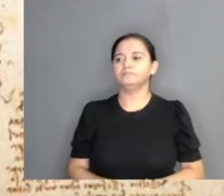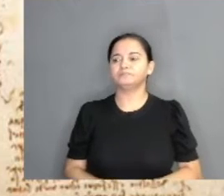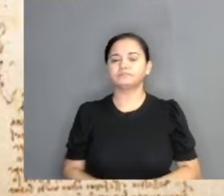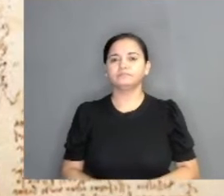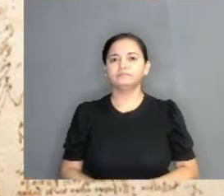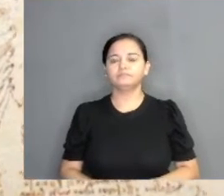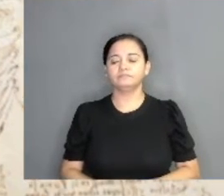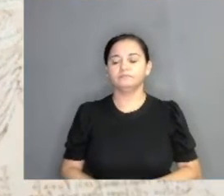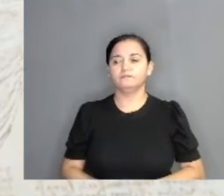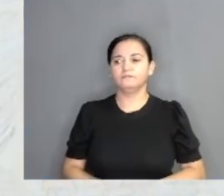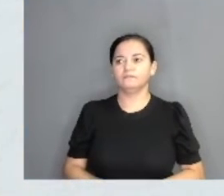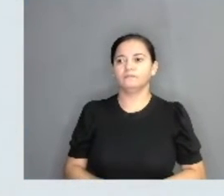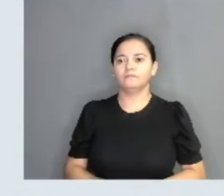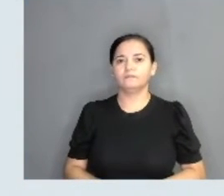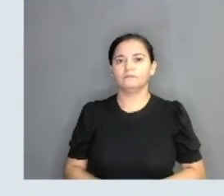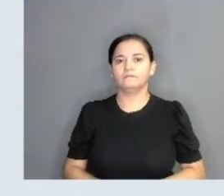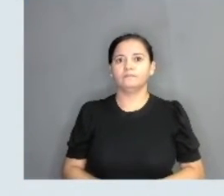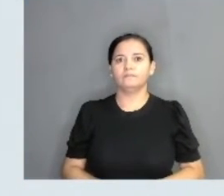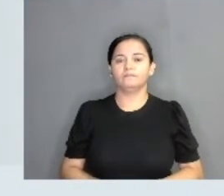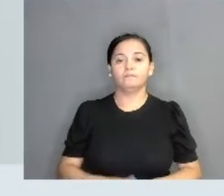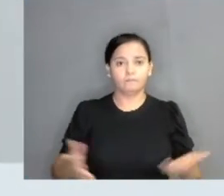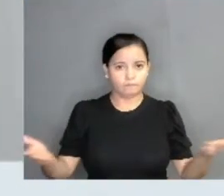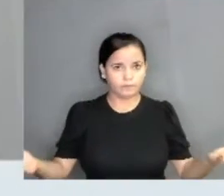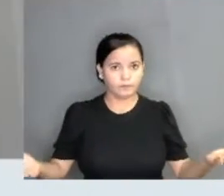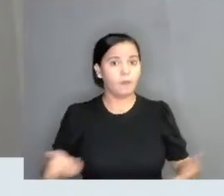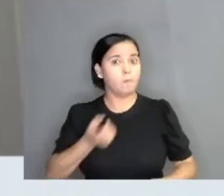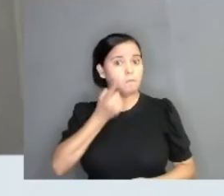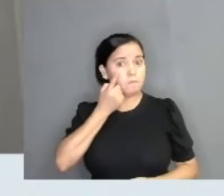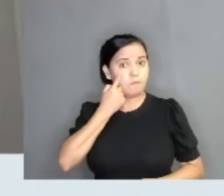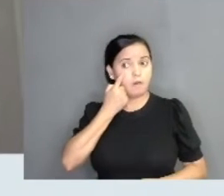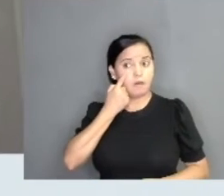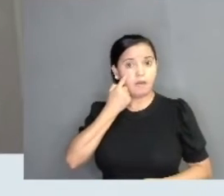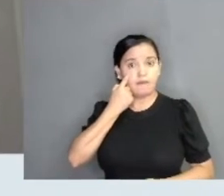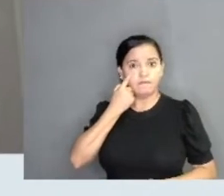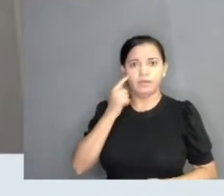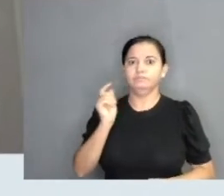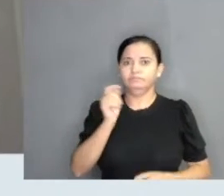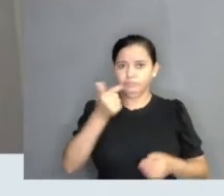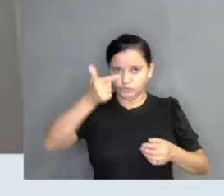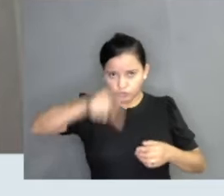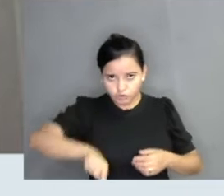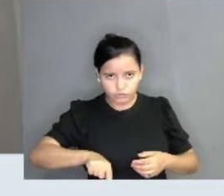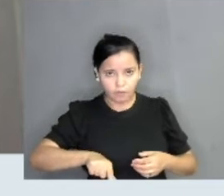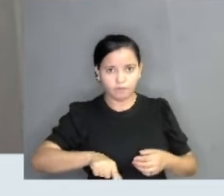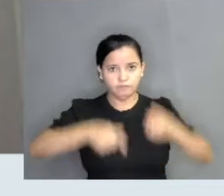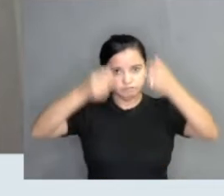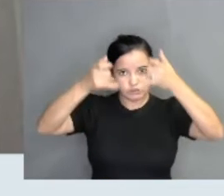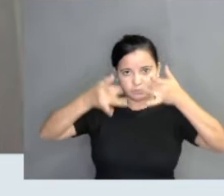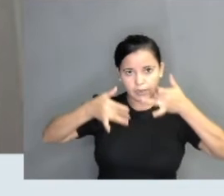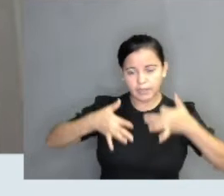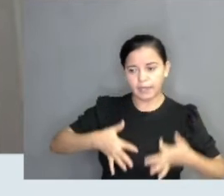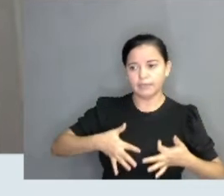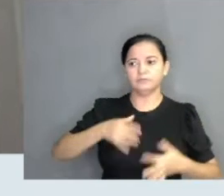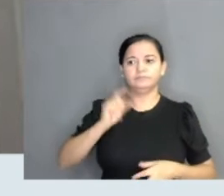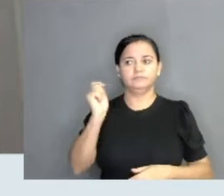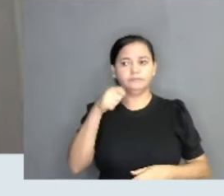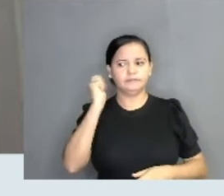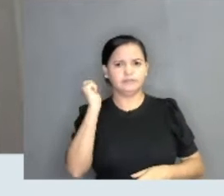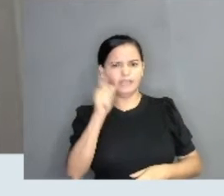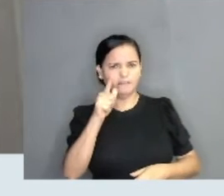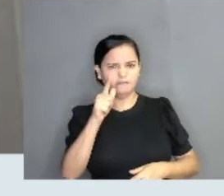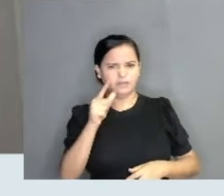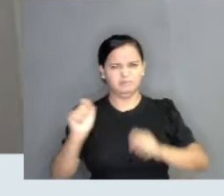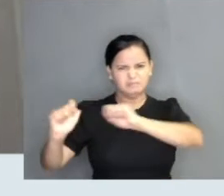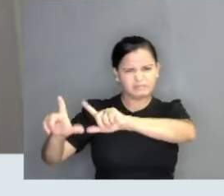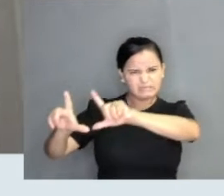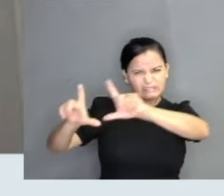Tá? Um momentinho, vamos ver essa questão novamente do Davi, tá certo? Olha só,